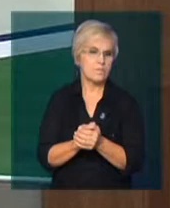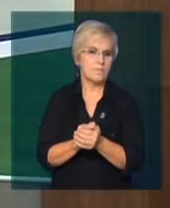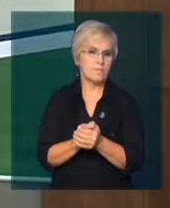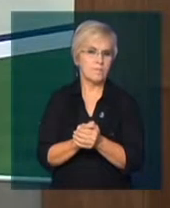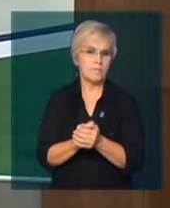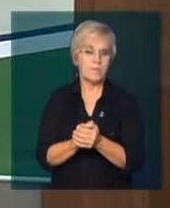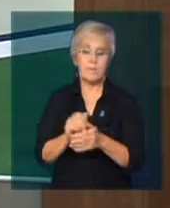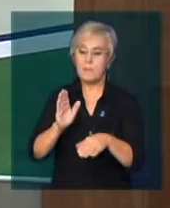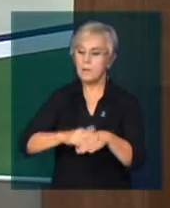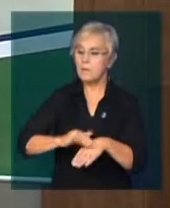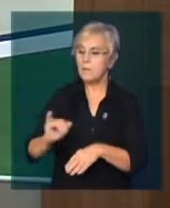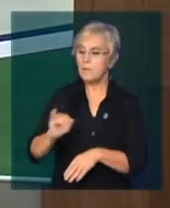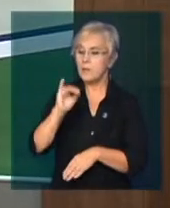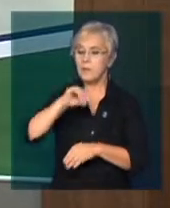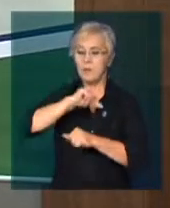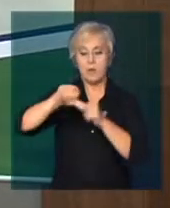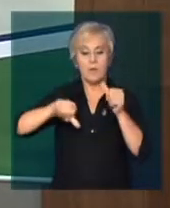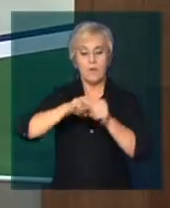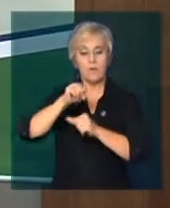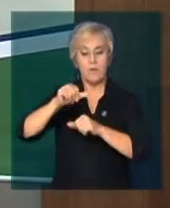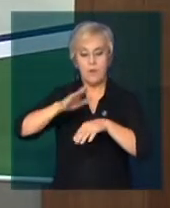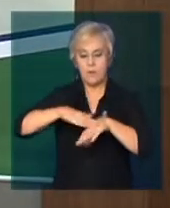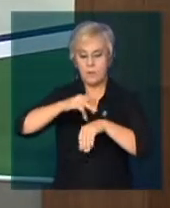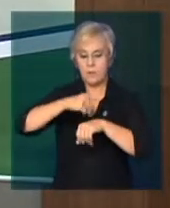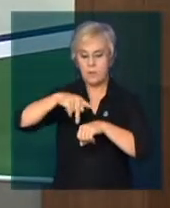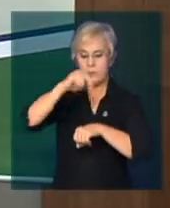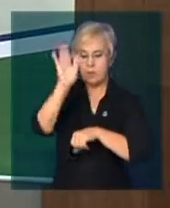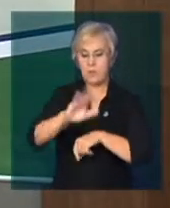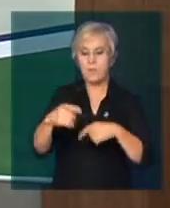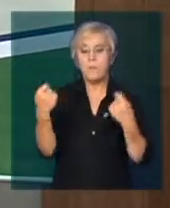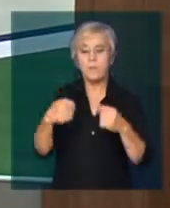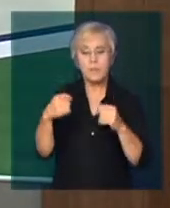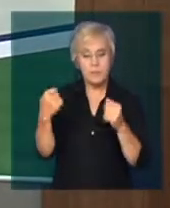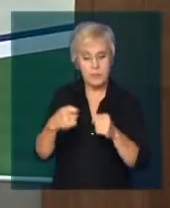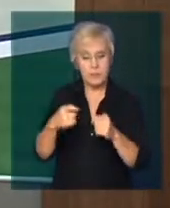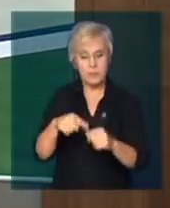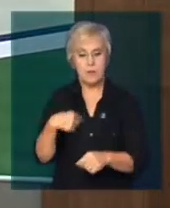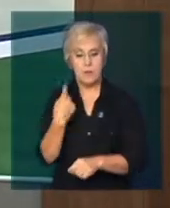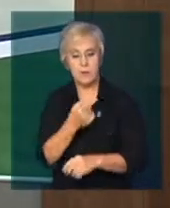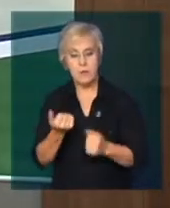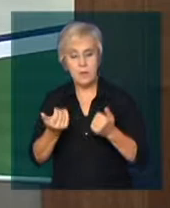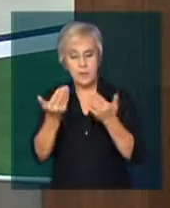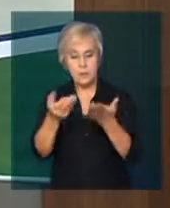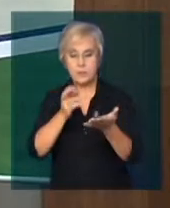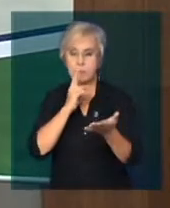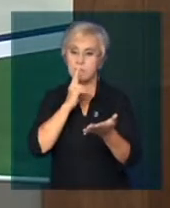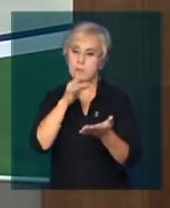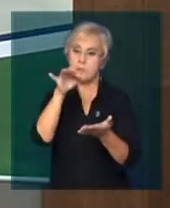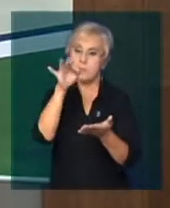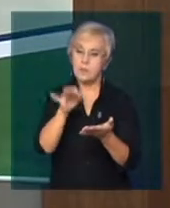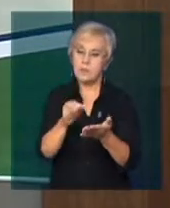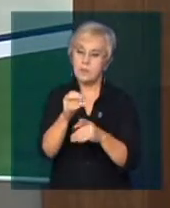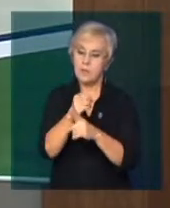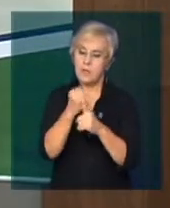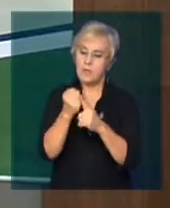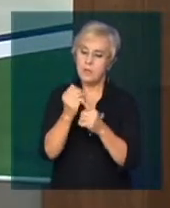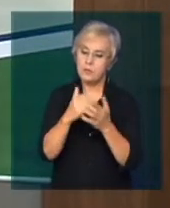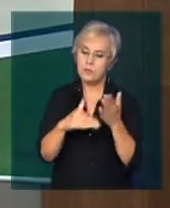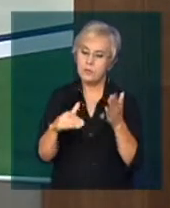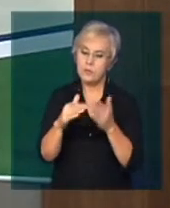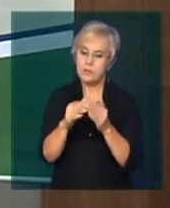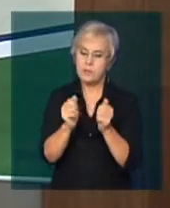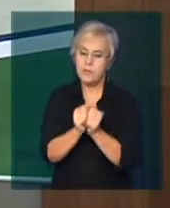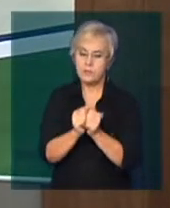de uma das mais importantes reformas que esse país precisa atravessar para que a gente possa dar resposta efetiva à sociedade, ao